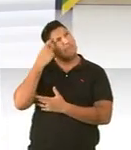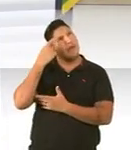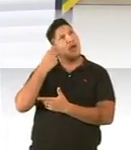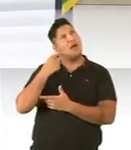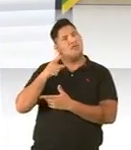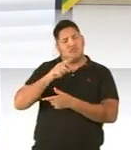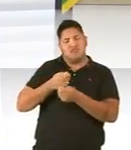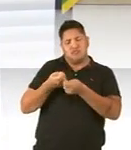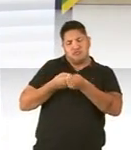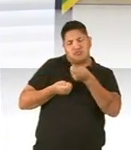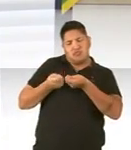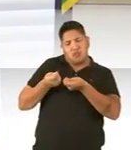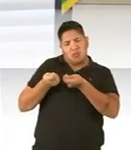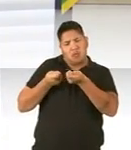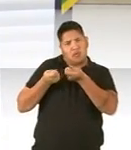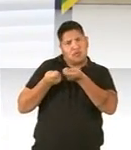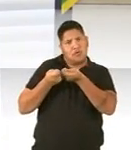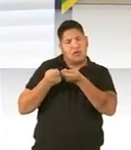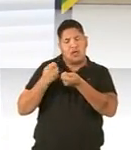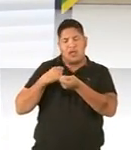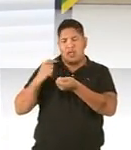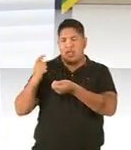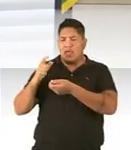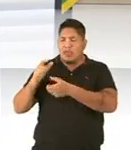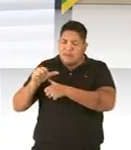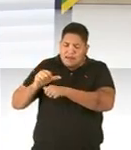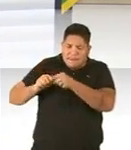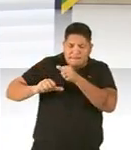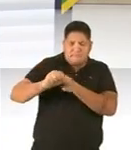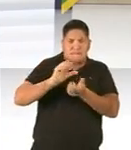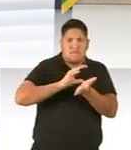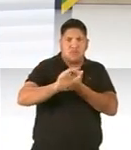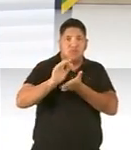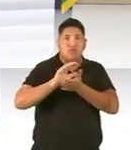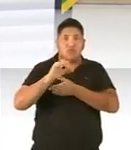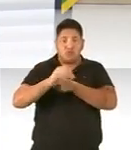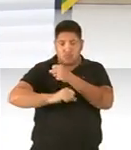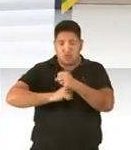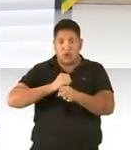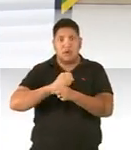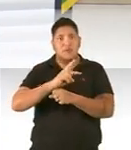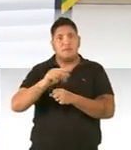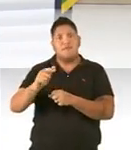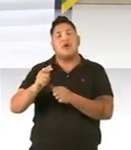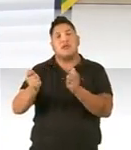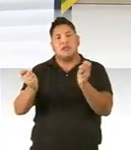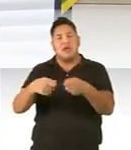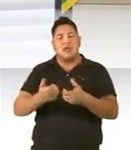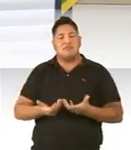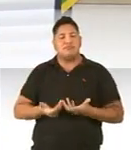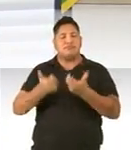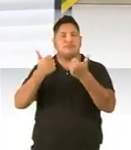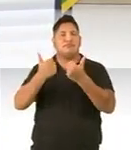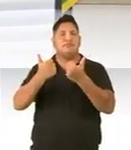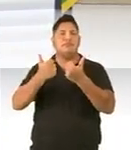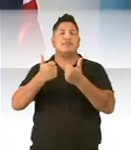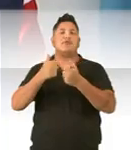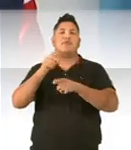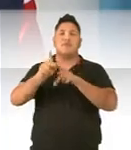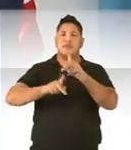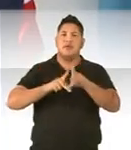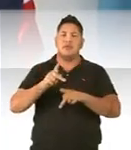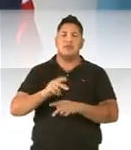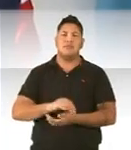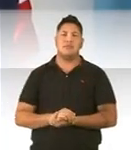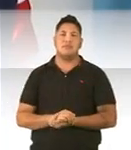de recursos próprios, economizados, e esses recursos próprios se reverterão nos próximos anos em benefício para a nossa atuação. E